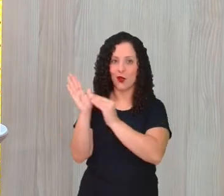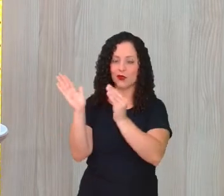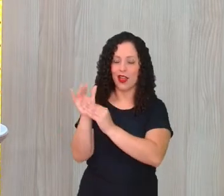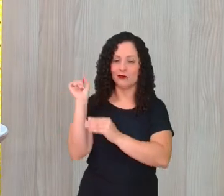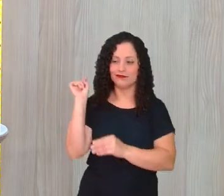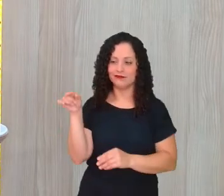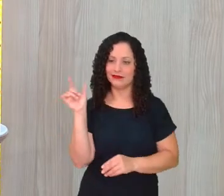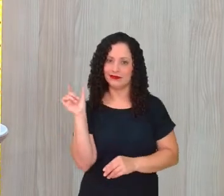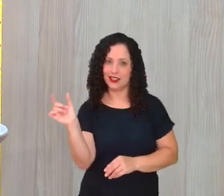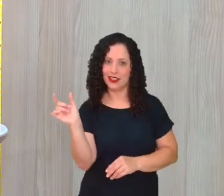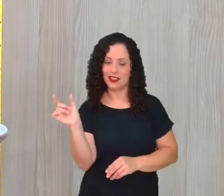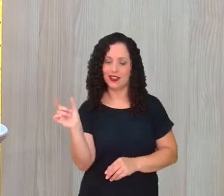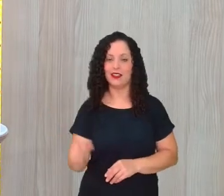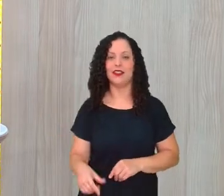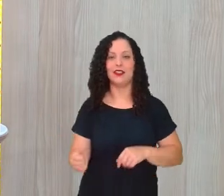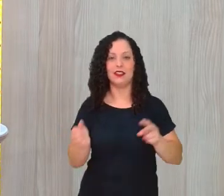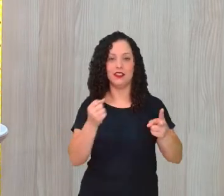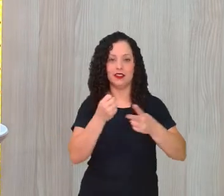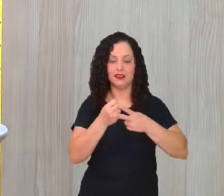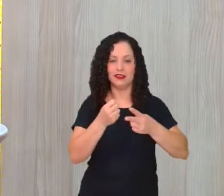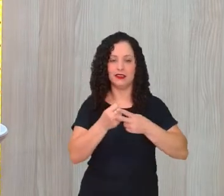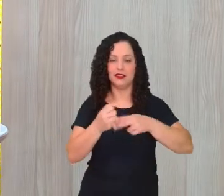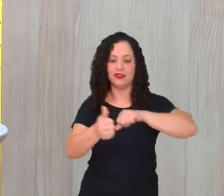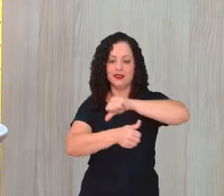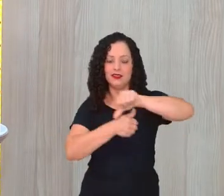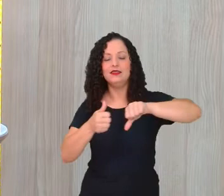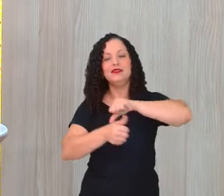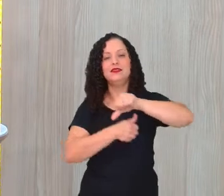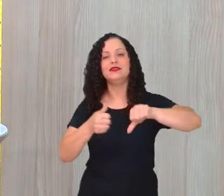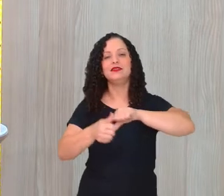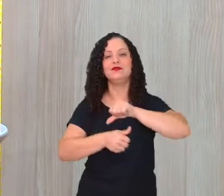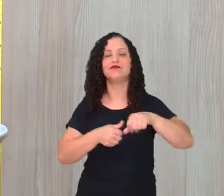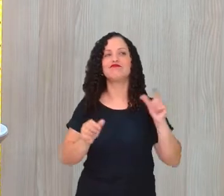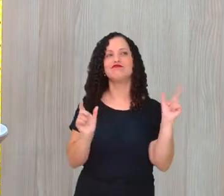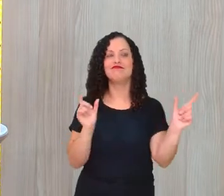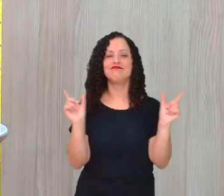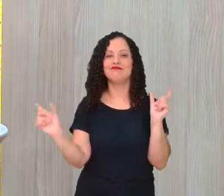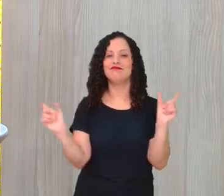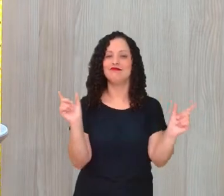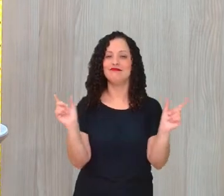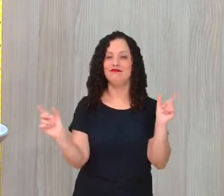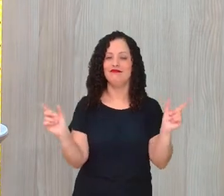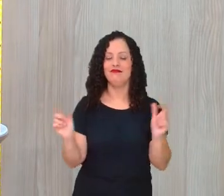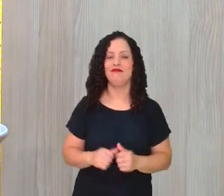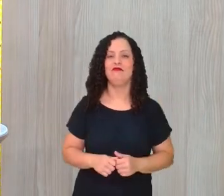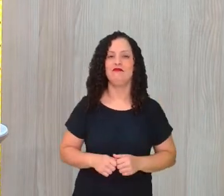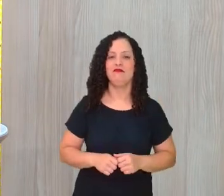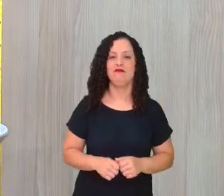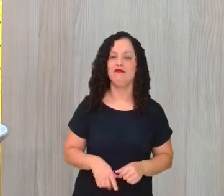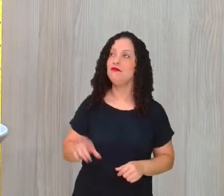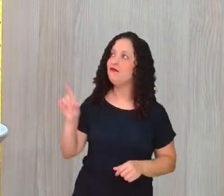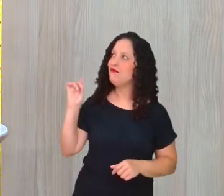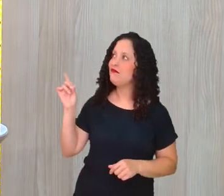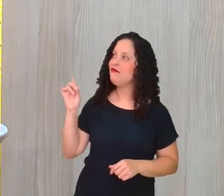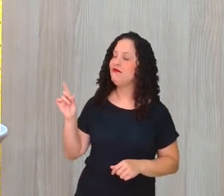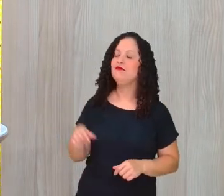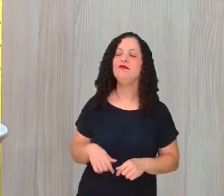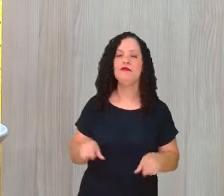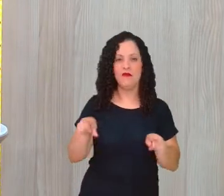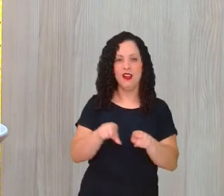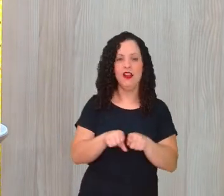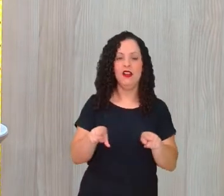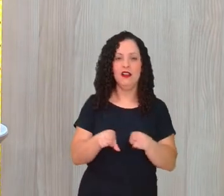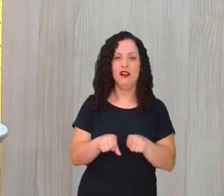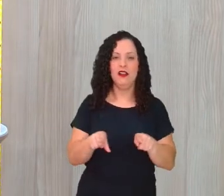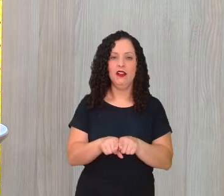dá, né? O verbo muda muito de sentido a depender da regência. Há verbos que mudam. E aí, esse é um dos motivos pelos quais a gente estuda